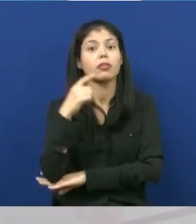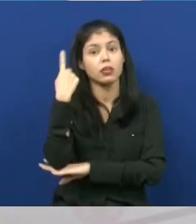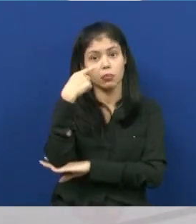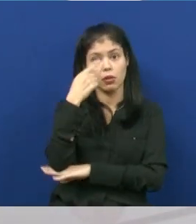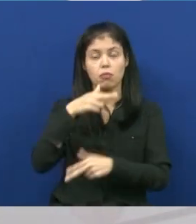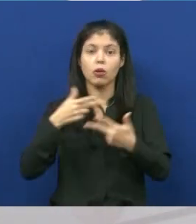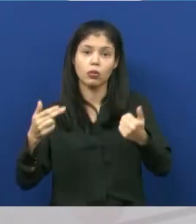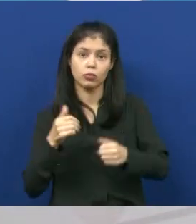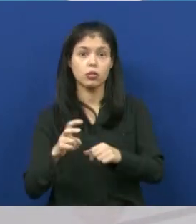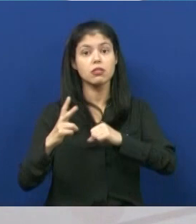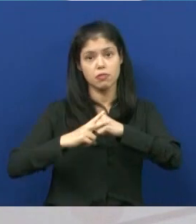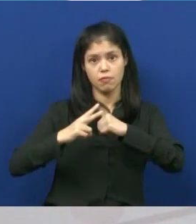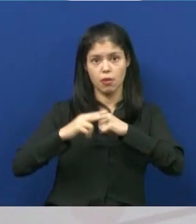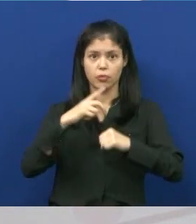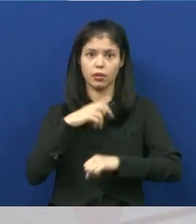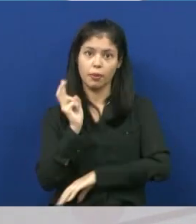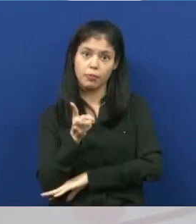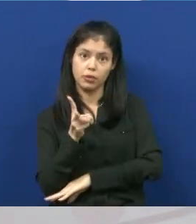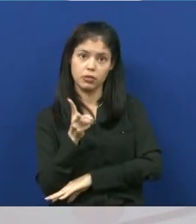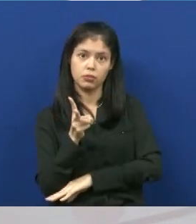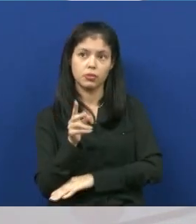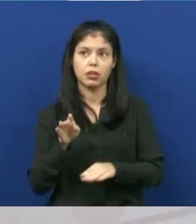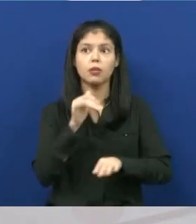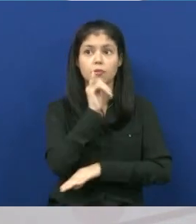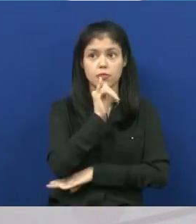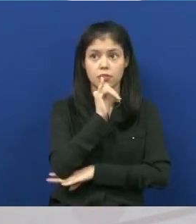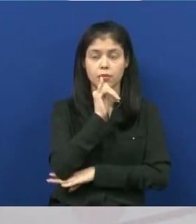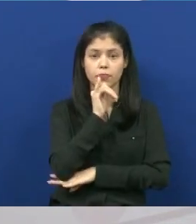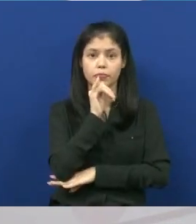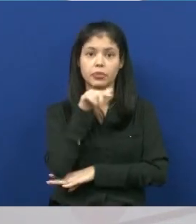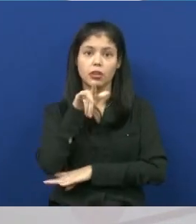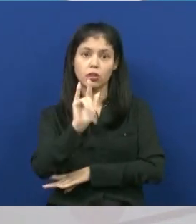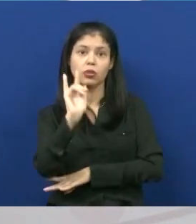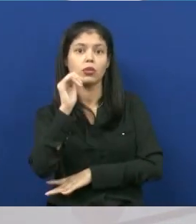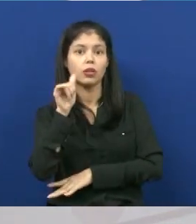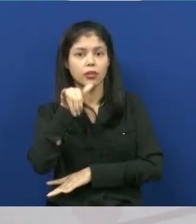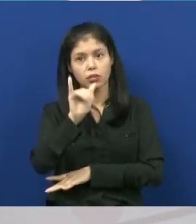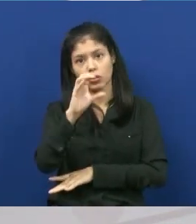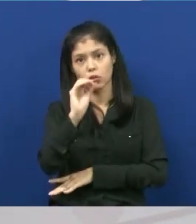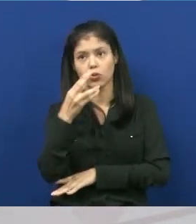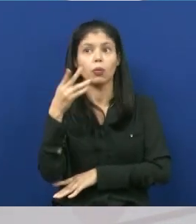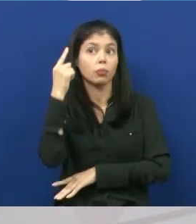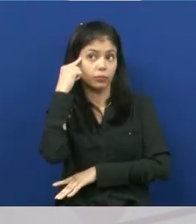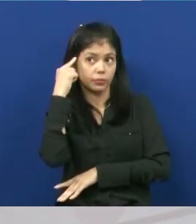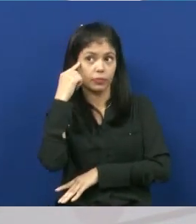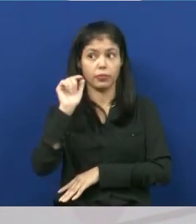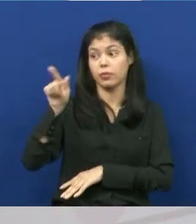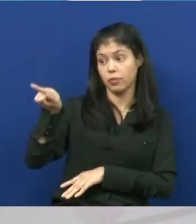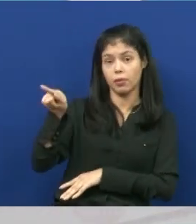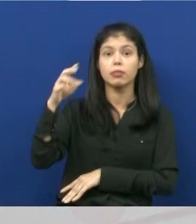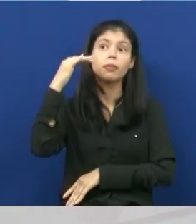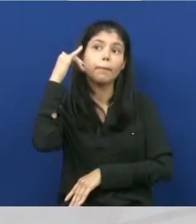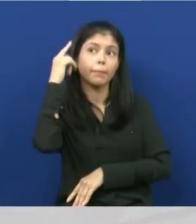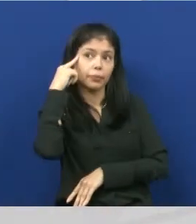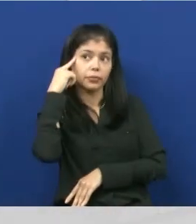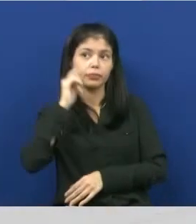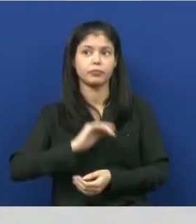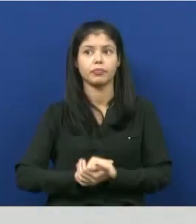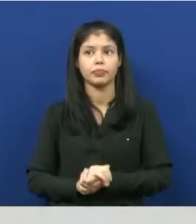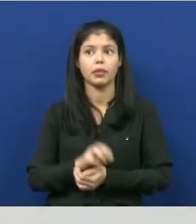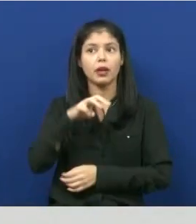espanhol, alguns verbos vão possuir as mesmas conjugações, como, por exemplo, eu pensava e ella pensava. Vamos ver aqui este